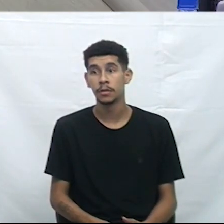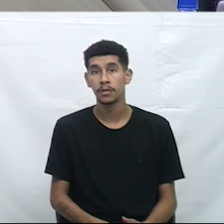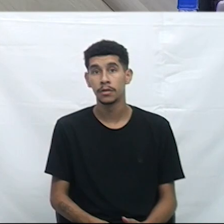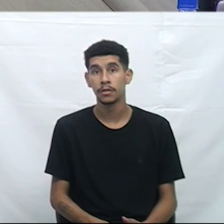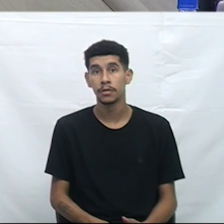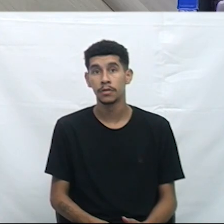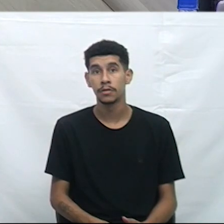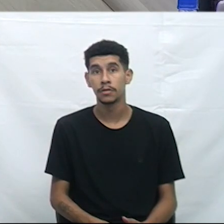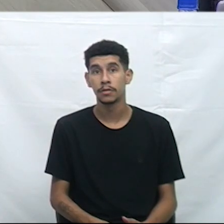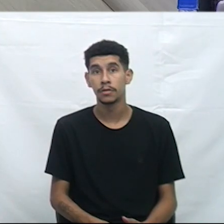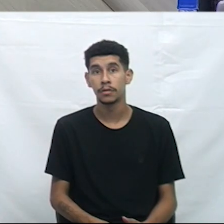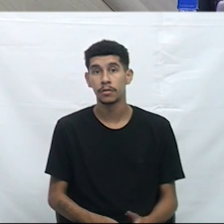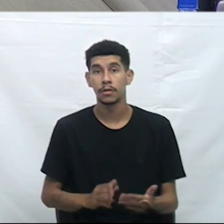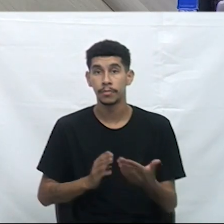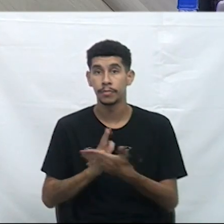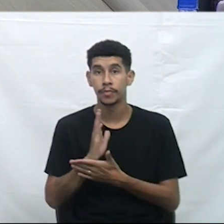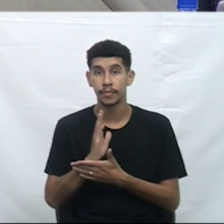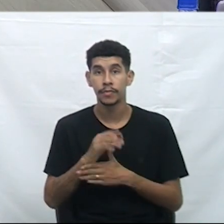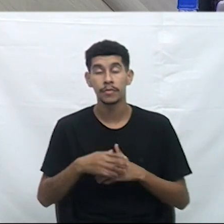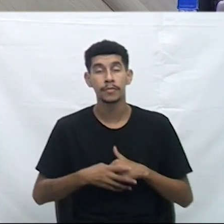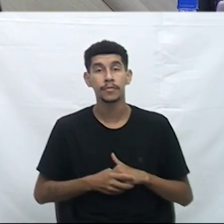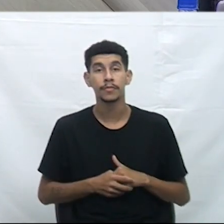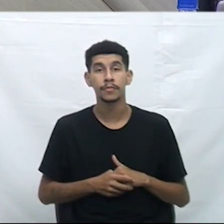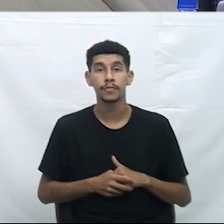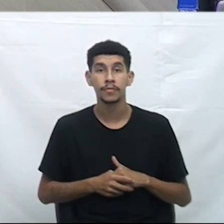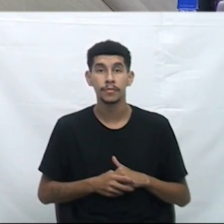sessão do PE41 de 2024.